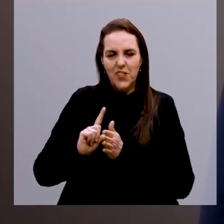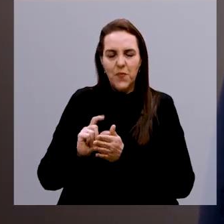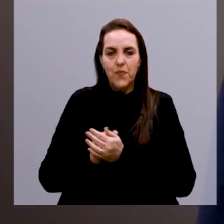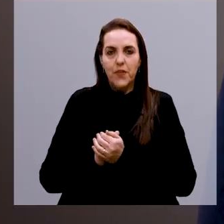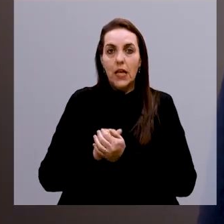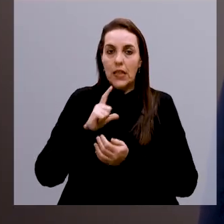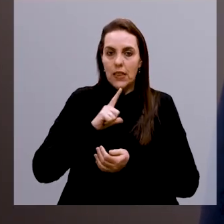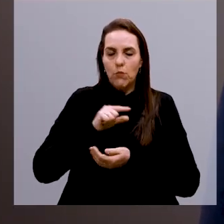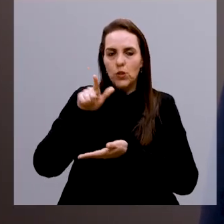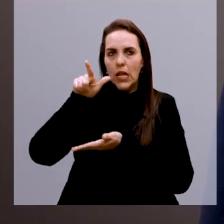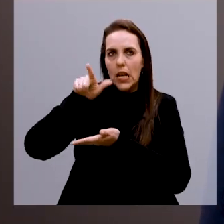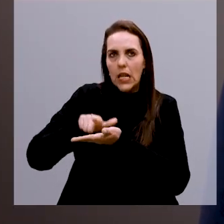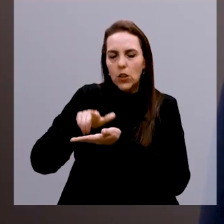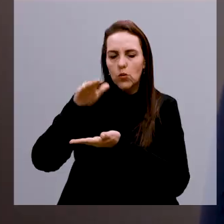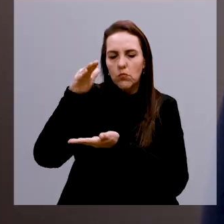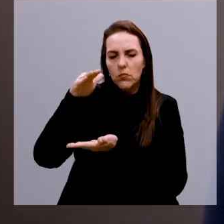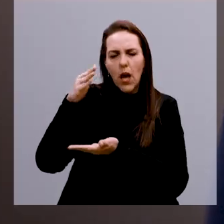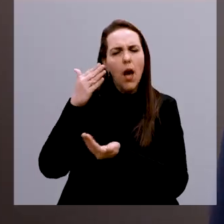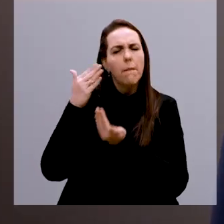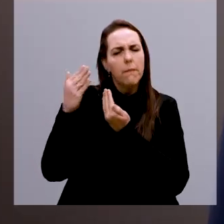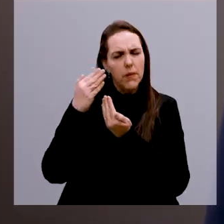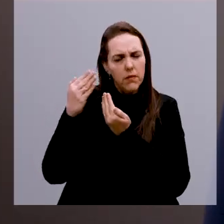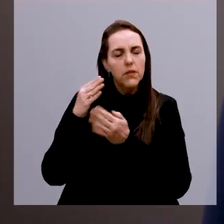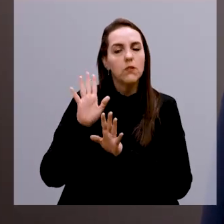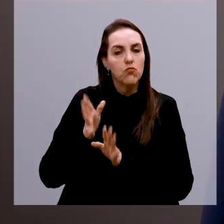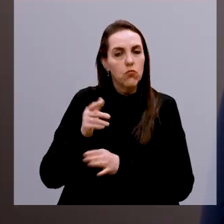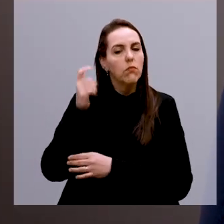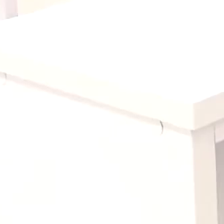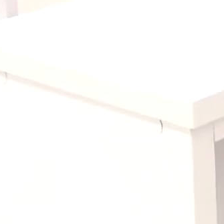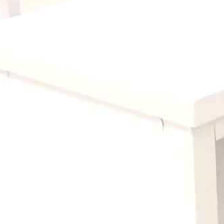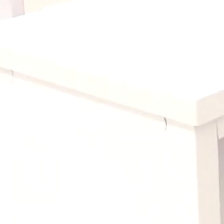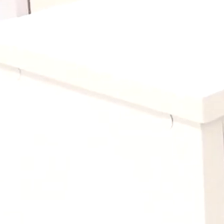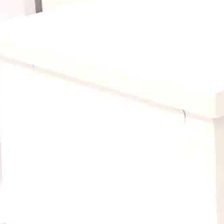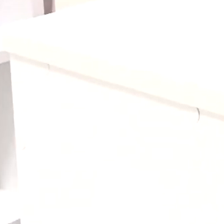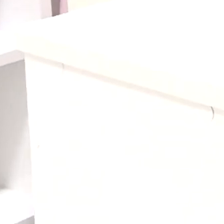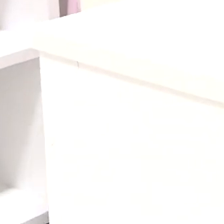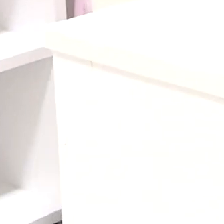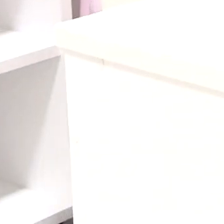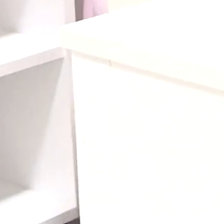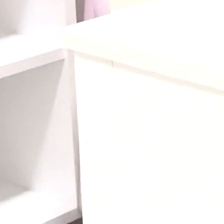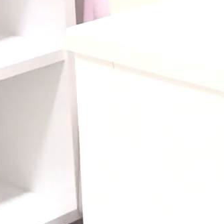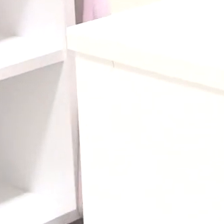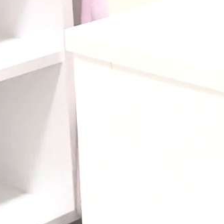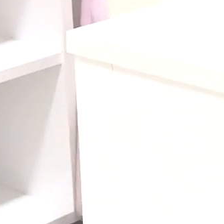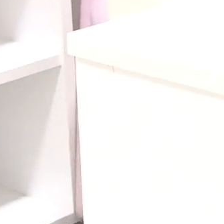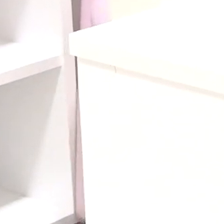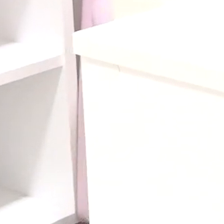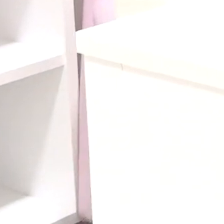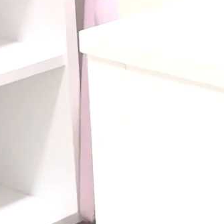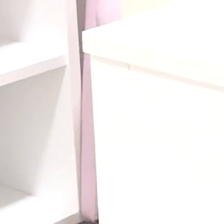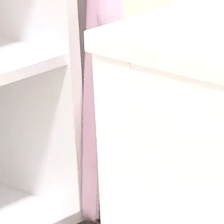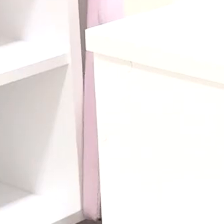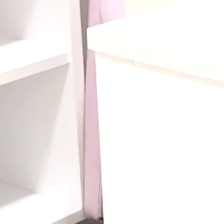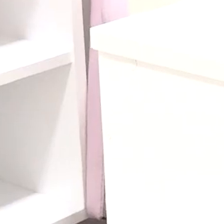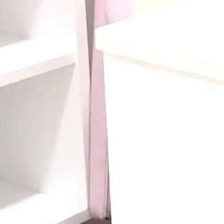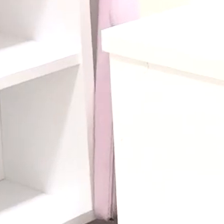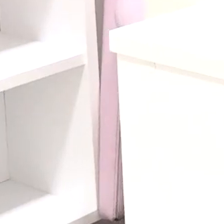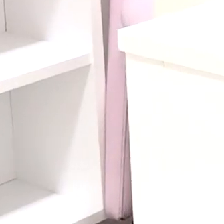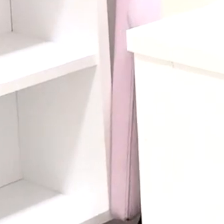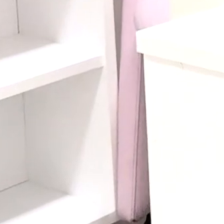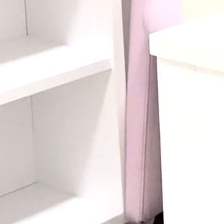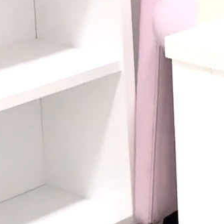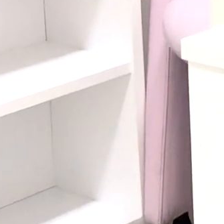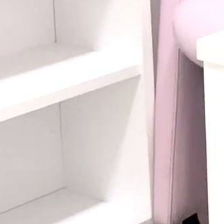com litros, digamos, dentro do previsto do que a gente estava pensando em relação ao banco de leite. Mas sim, a gente quer que as